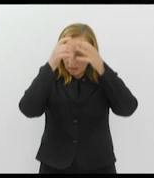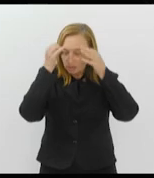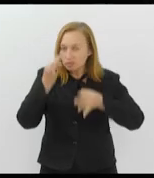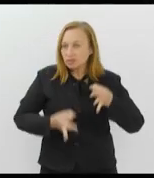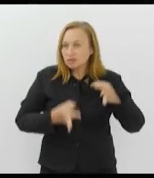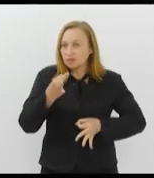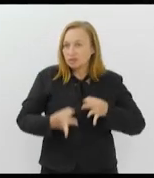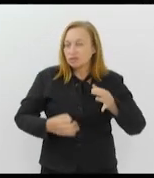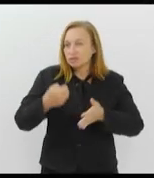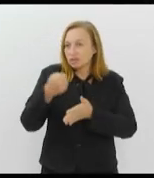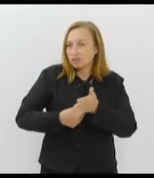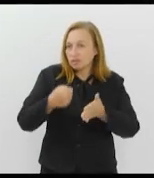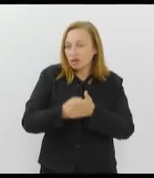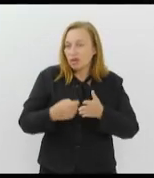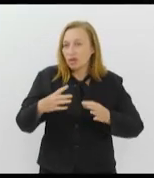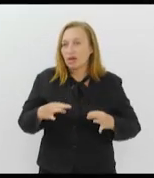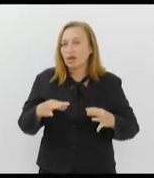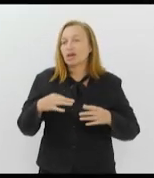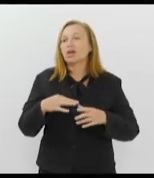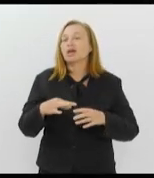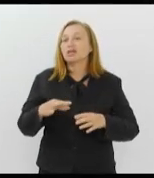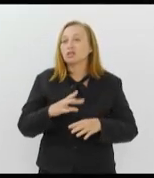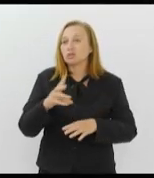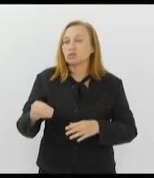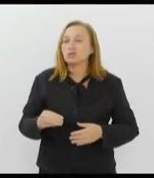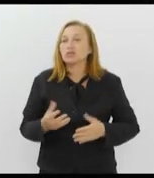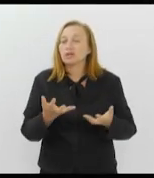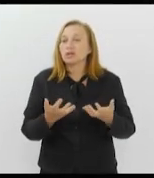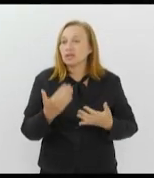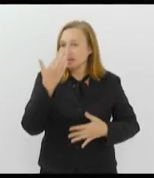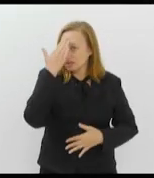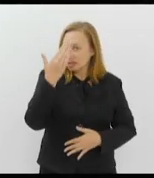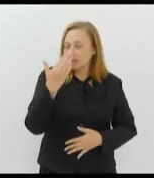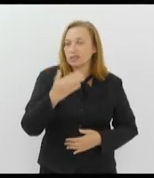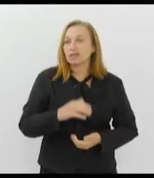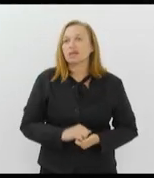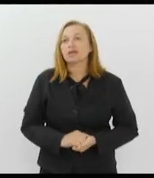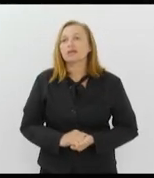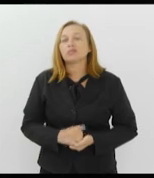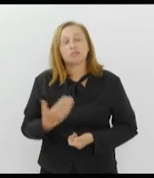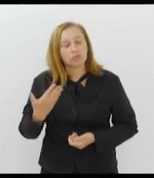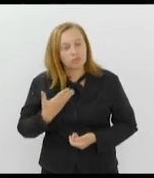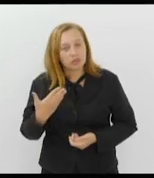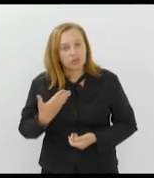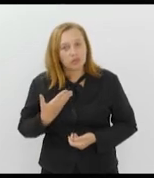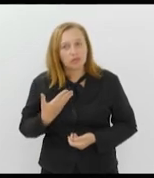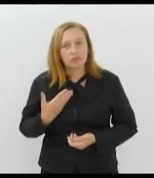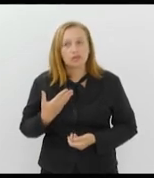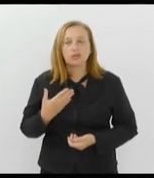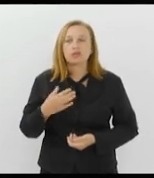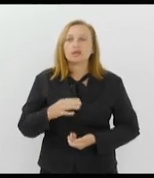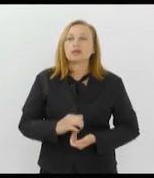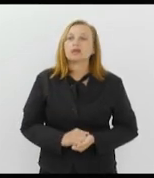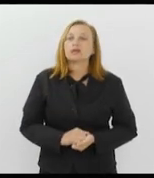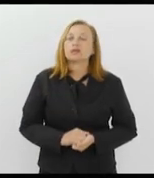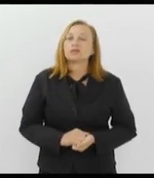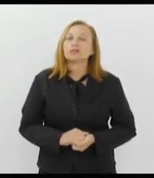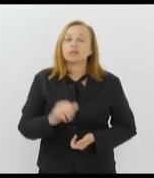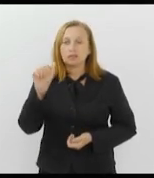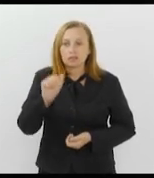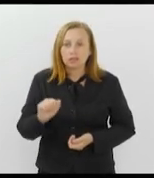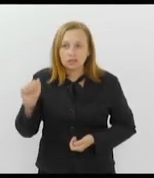mundo. Quero também agradecer ao nosso Richard, meu colega, amigo Richard, da